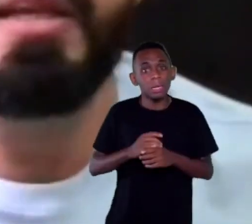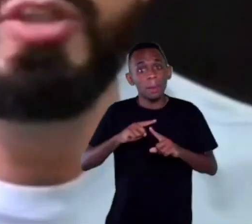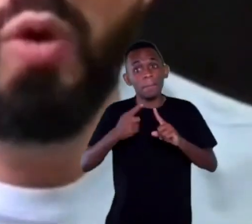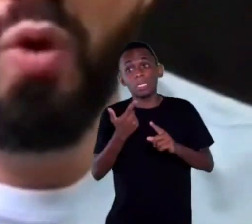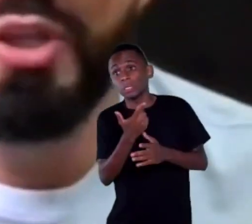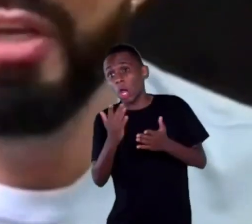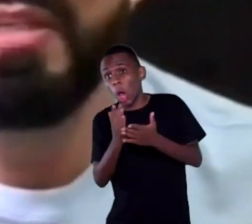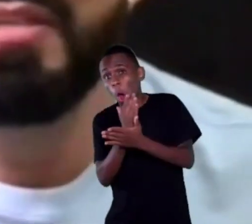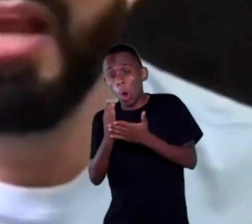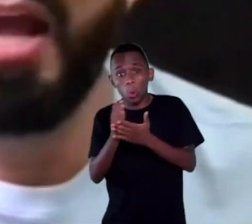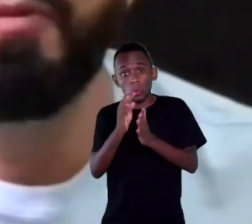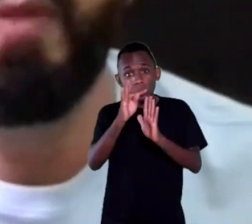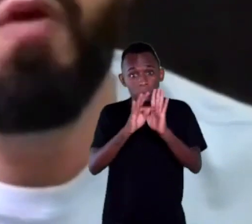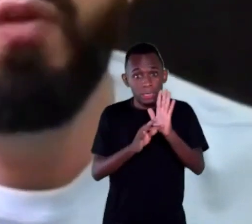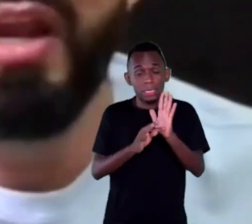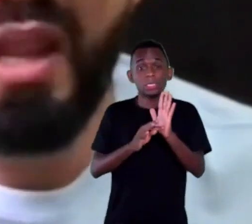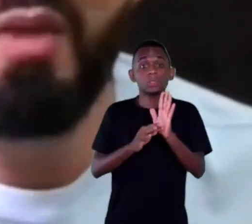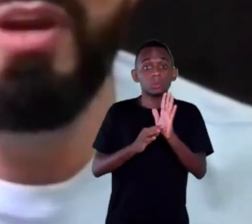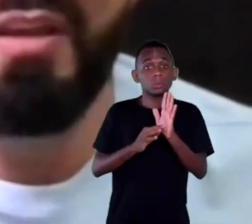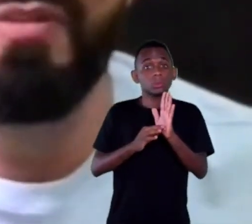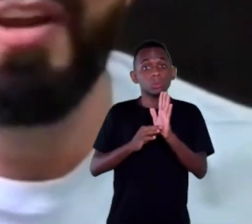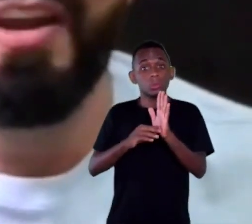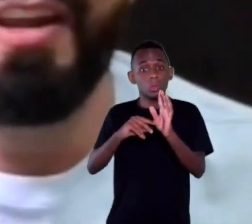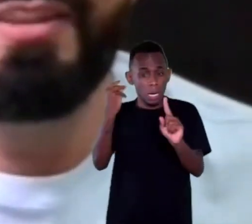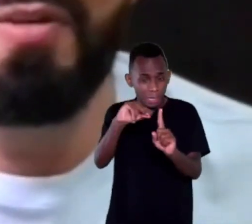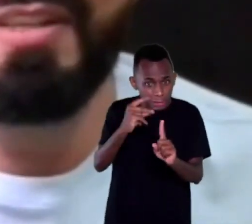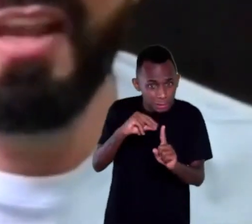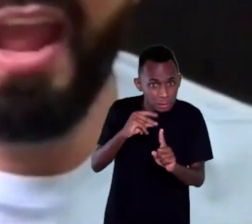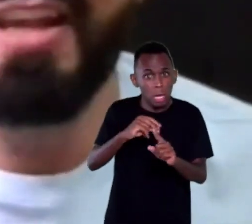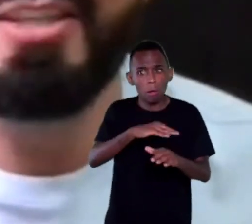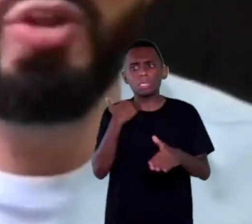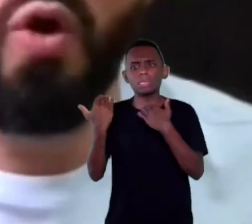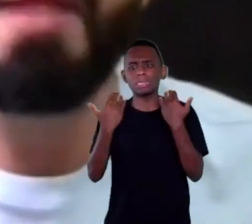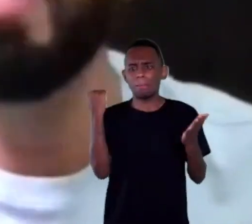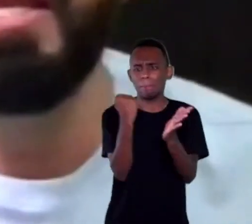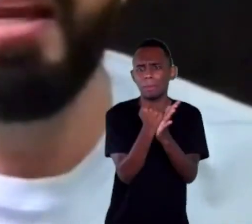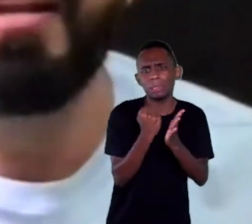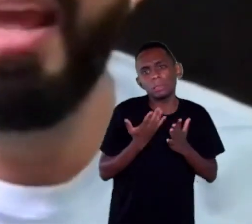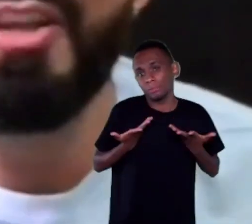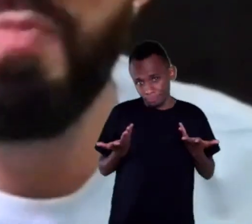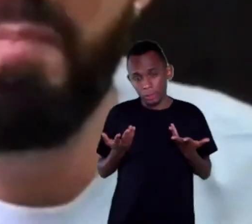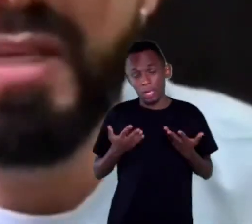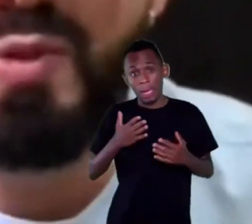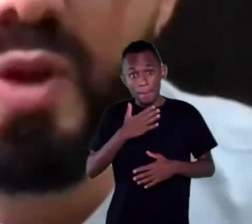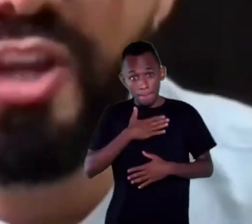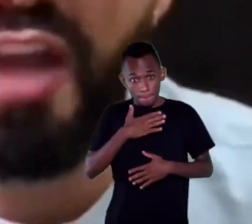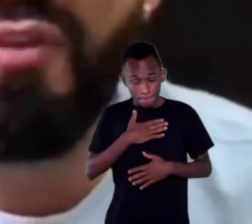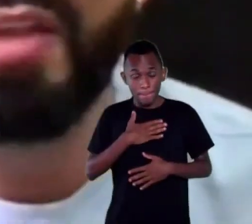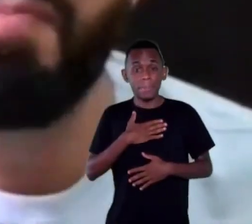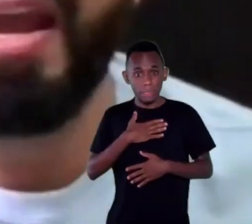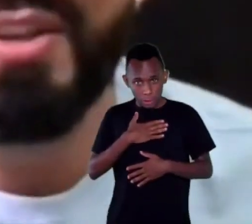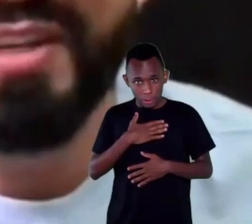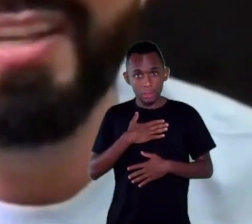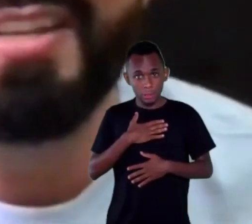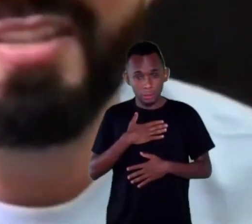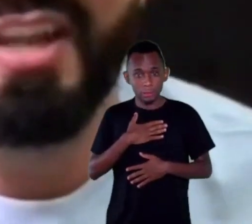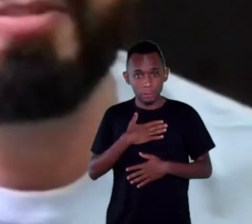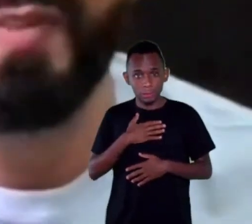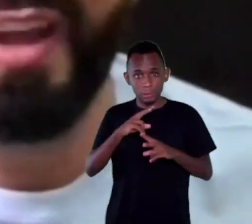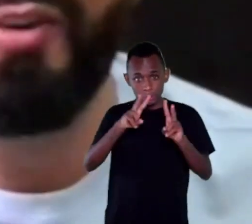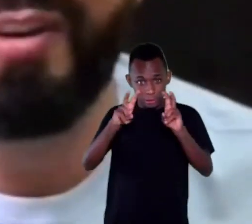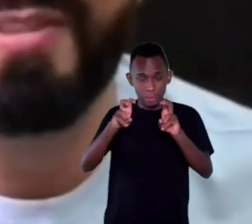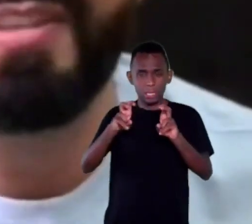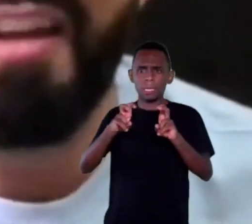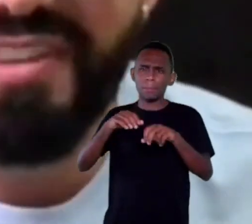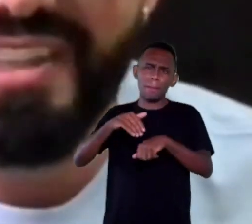de agressões, de assassinato. Eu criei o livro. Então, assim, é a história minha, né, de uma pessoa que já foi em mais de